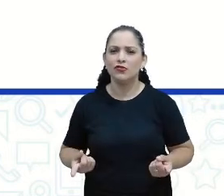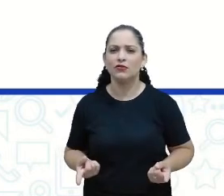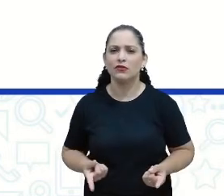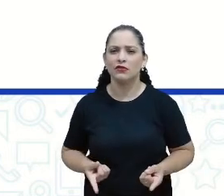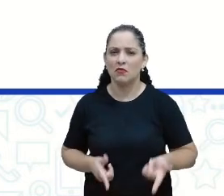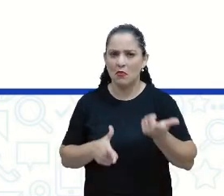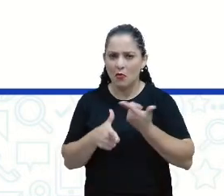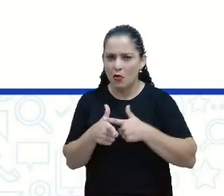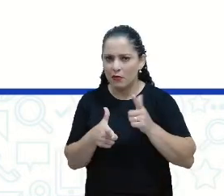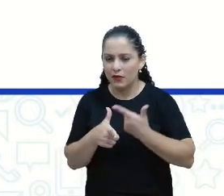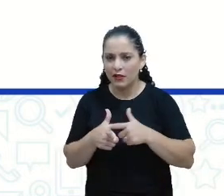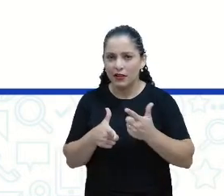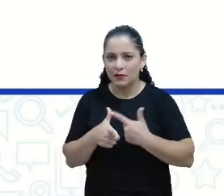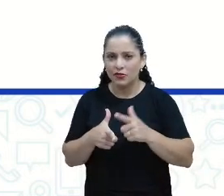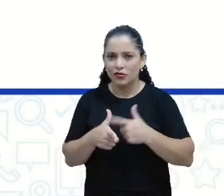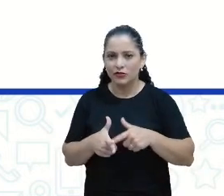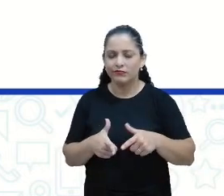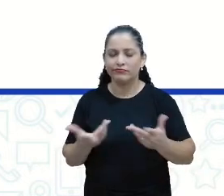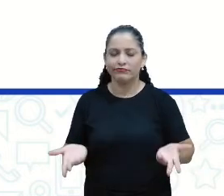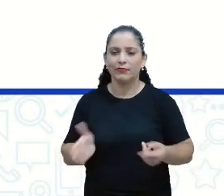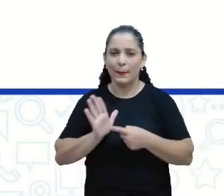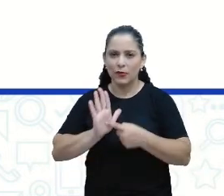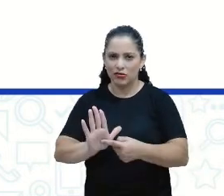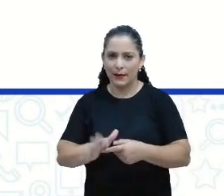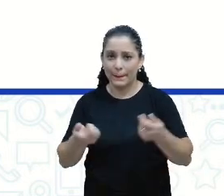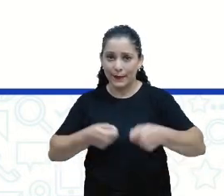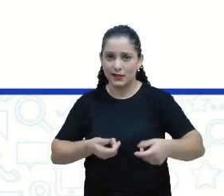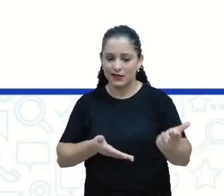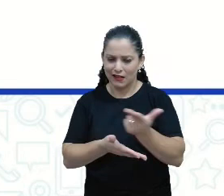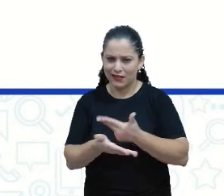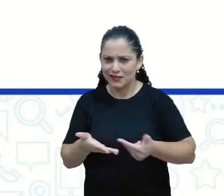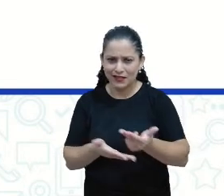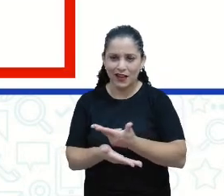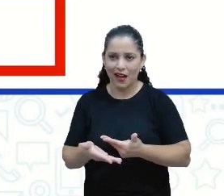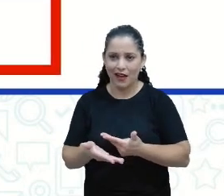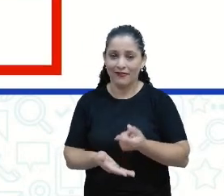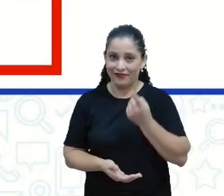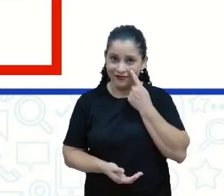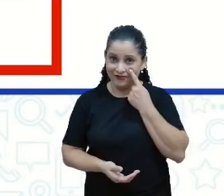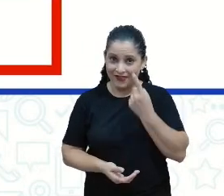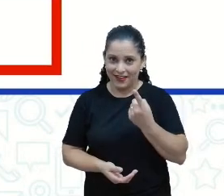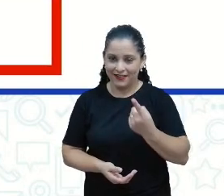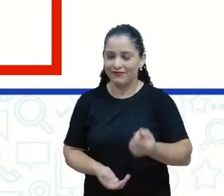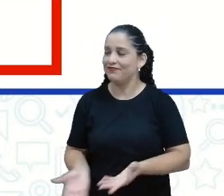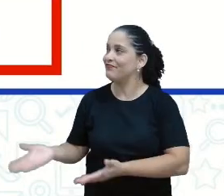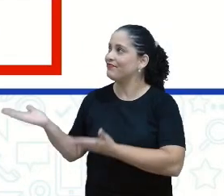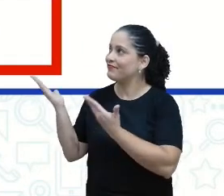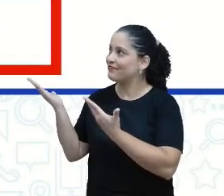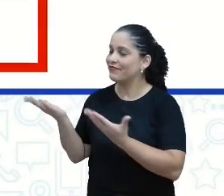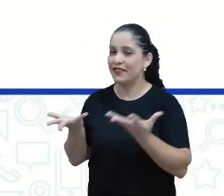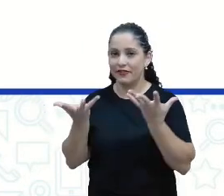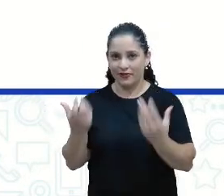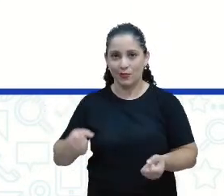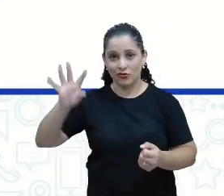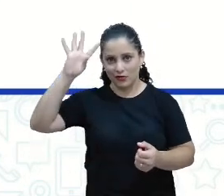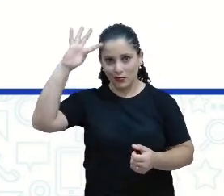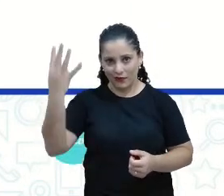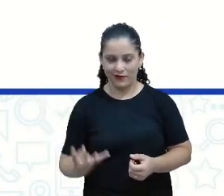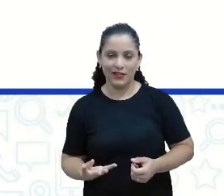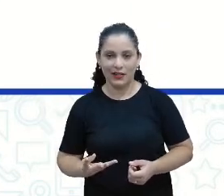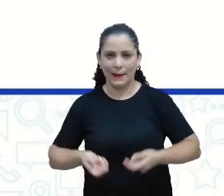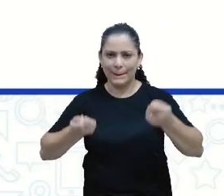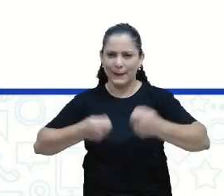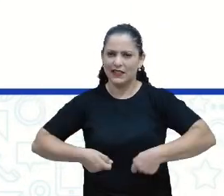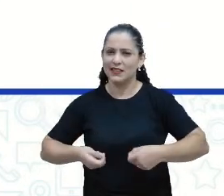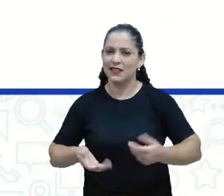todo problema que eu colocar para vocês vão precisar desenhar? Tá? Então, vamos resolver aí essa questão sem